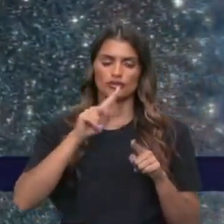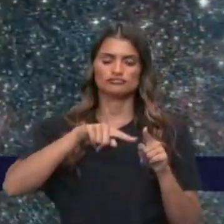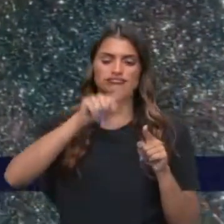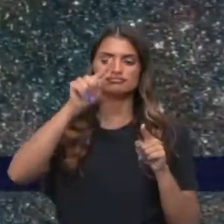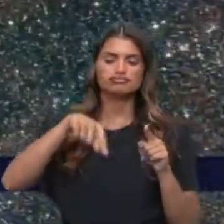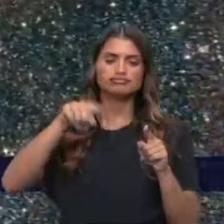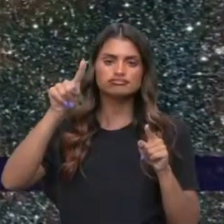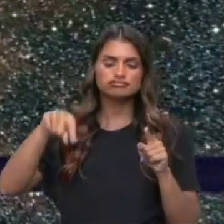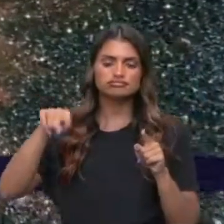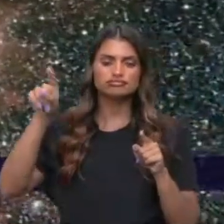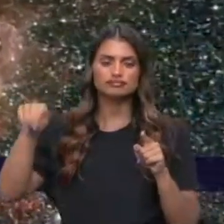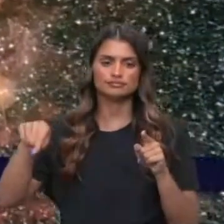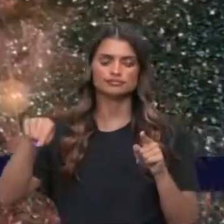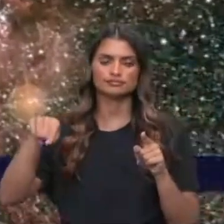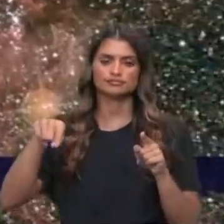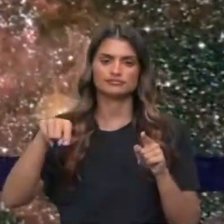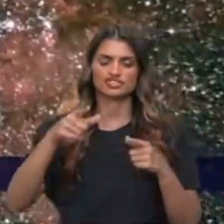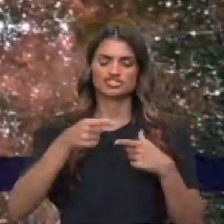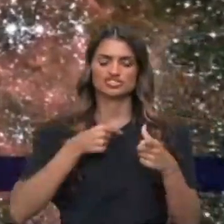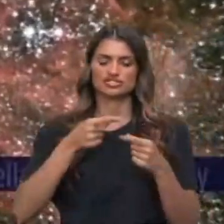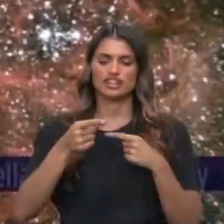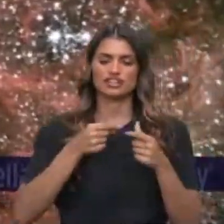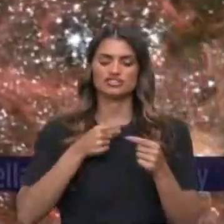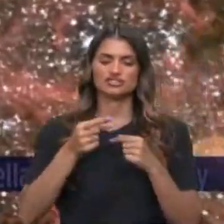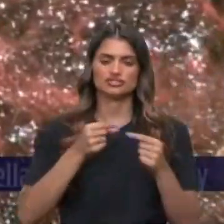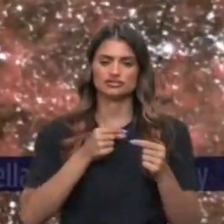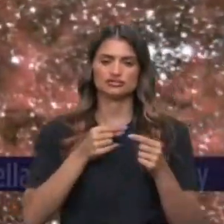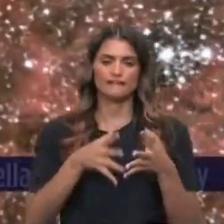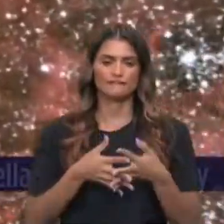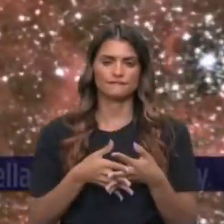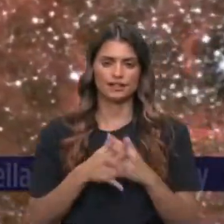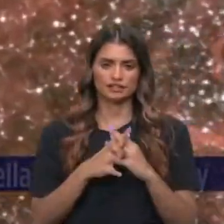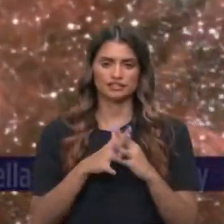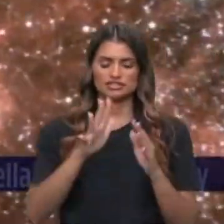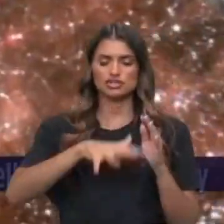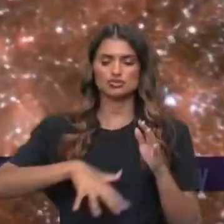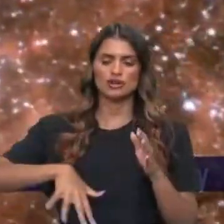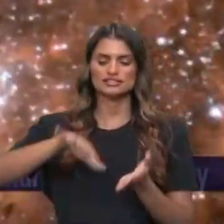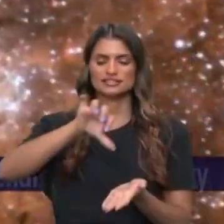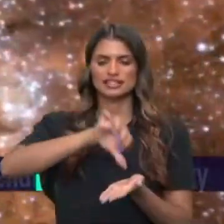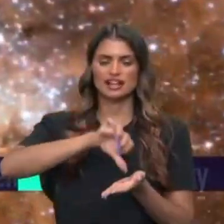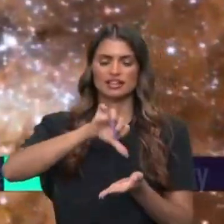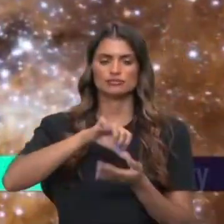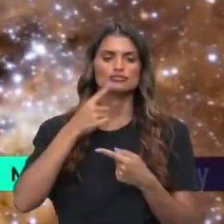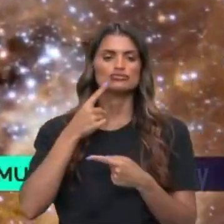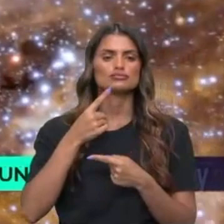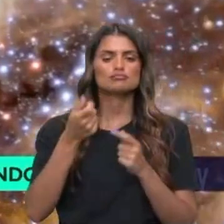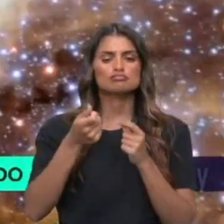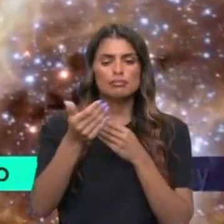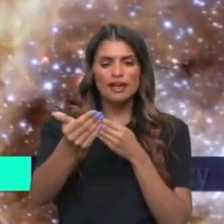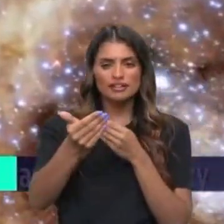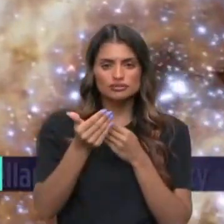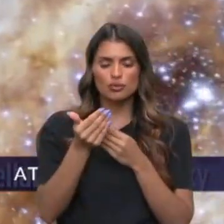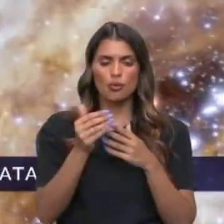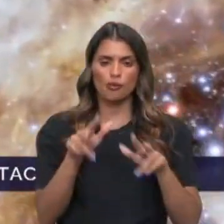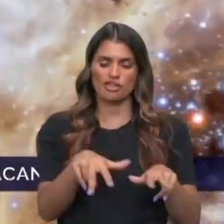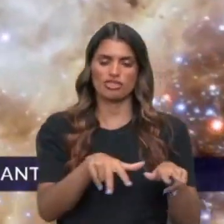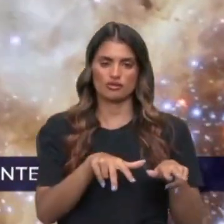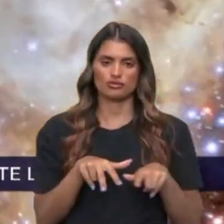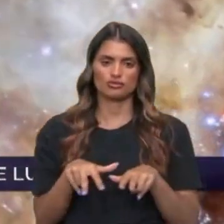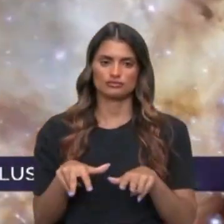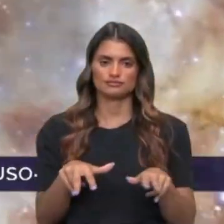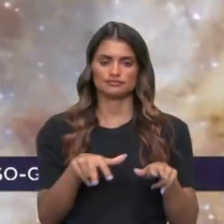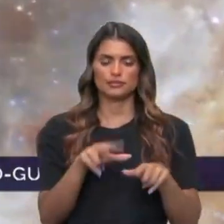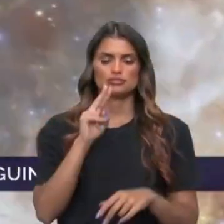magnéticos desta maternidade de estrelas muito maciças, em particular esta zona central que nos estamos a aproximar neste vídeo.